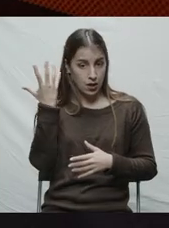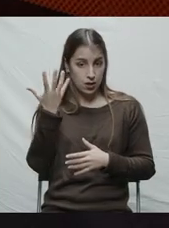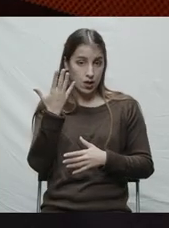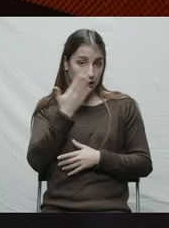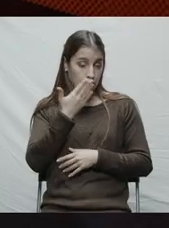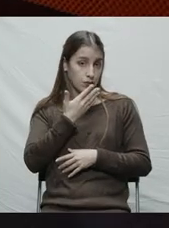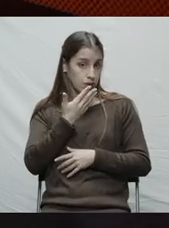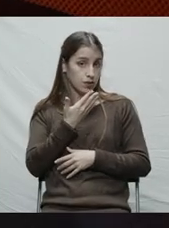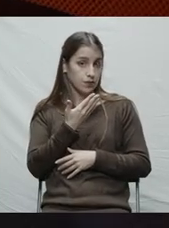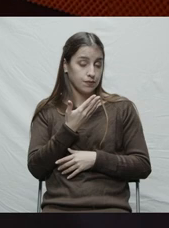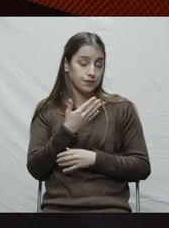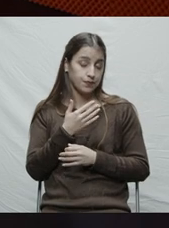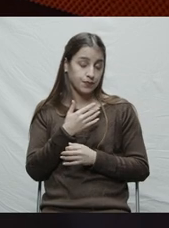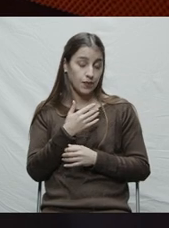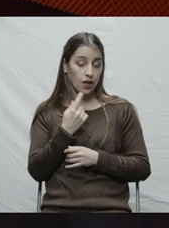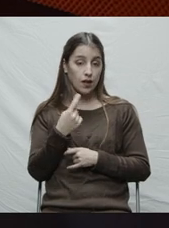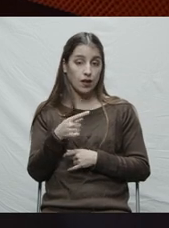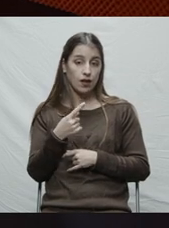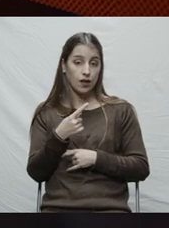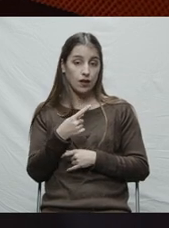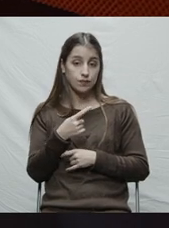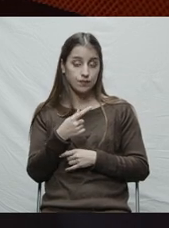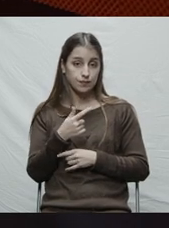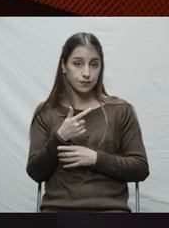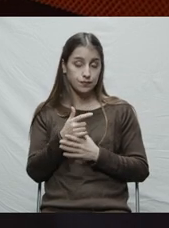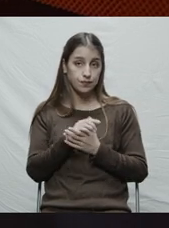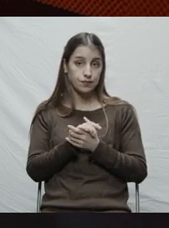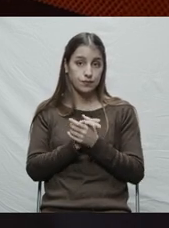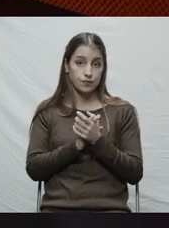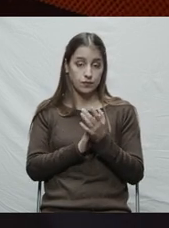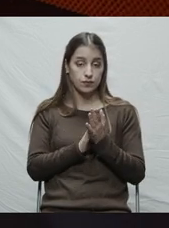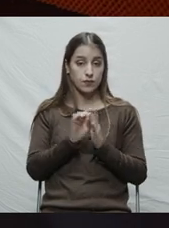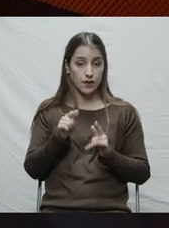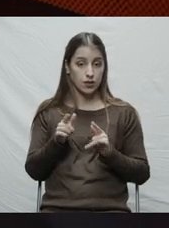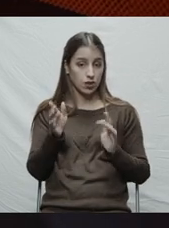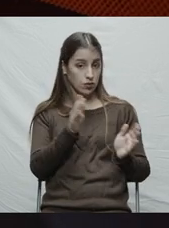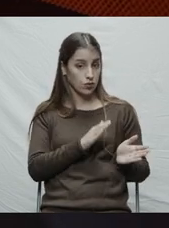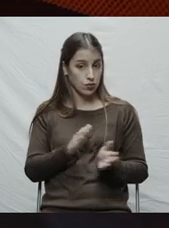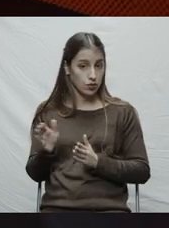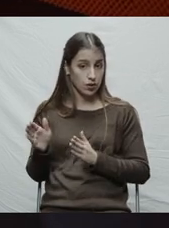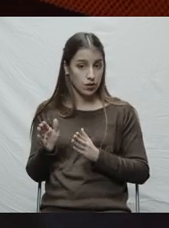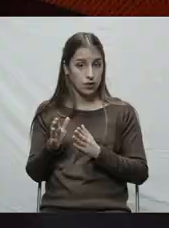dar aulas é qualquer coisa que nesta altura